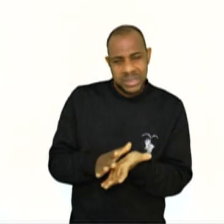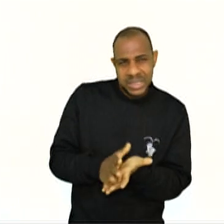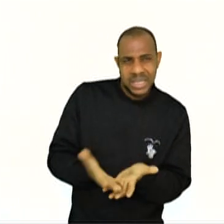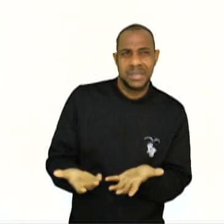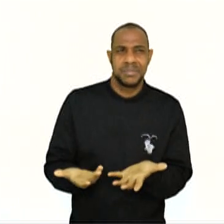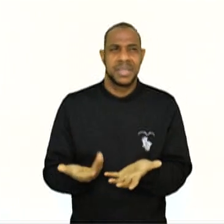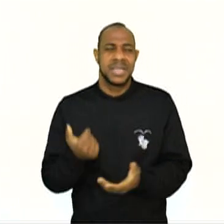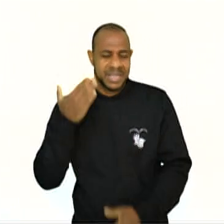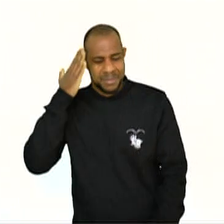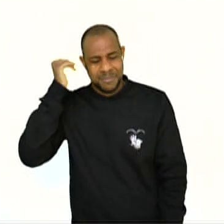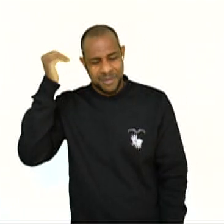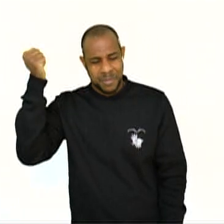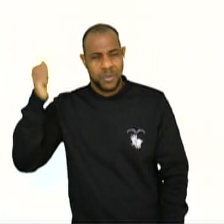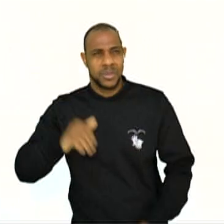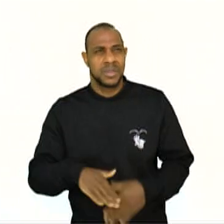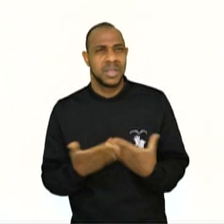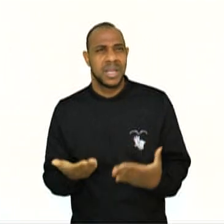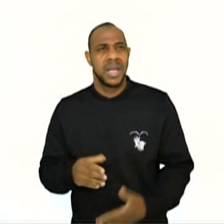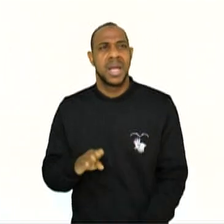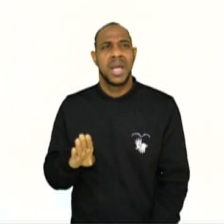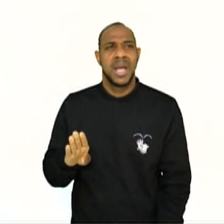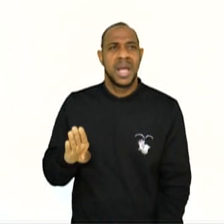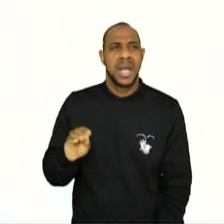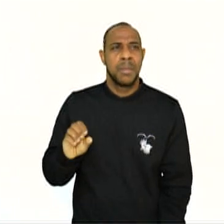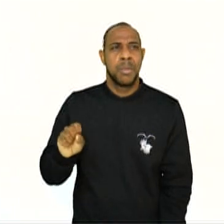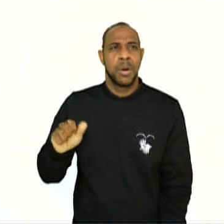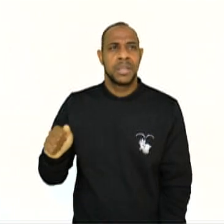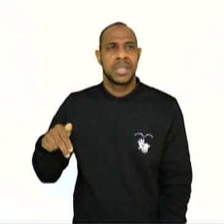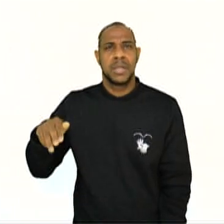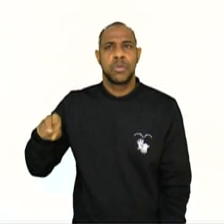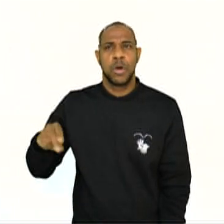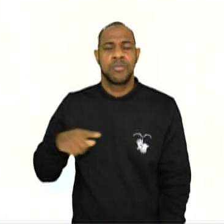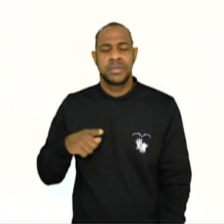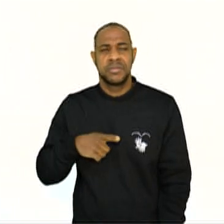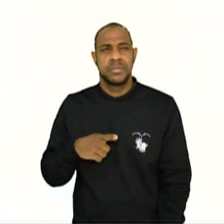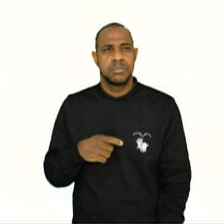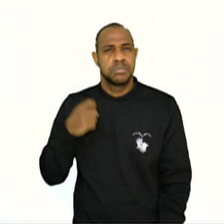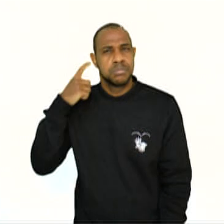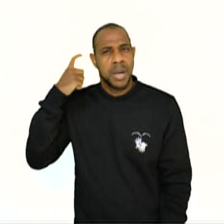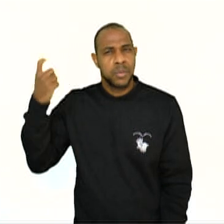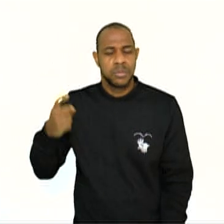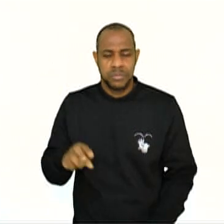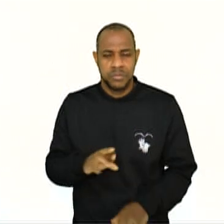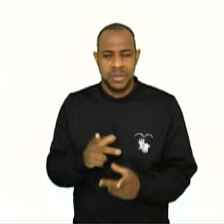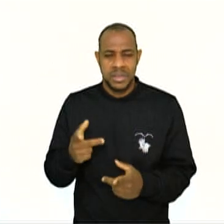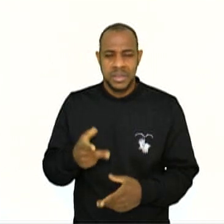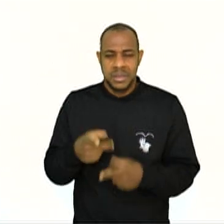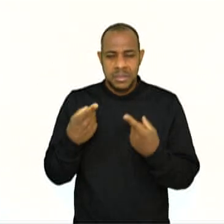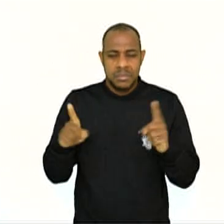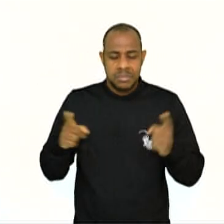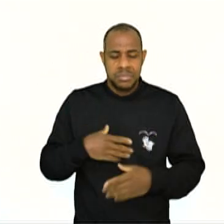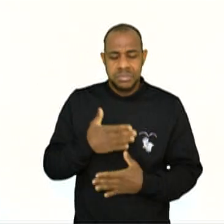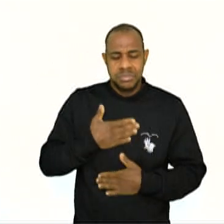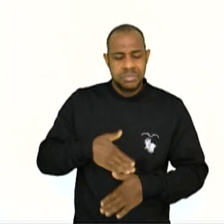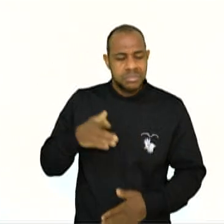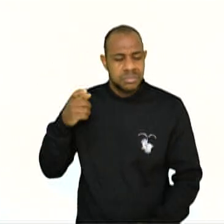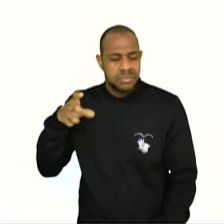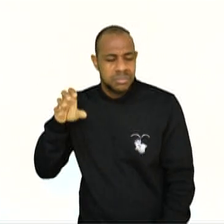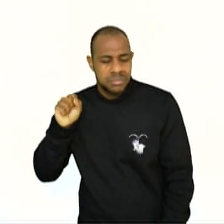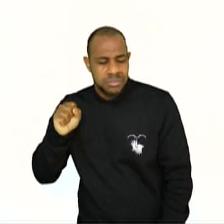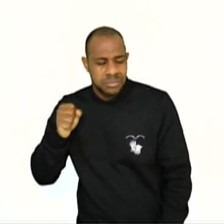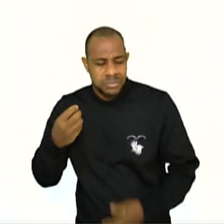bastante famoso já. Mas a bossa nova trouxe uma batida diferente, um cantar mais suave, se você ouvir, tem lá no